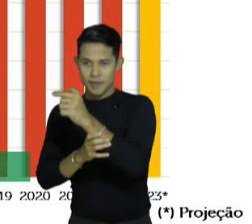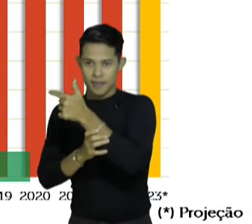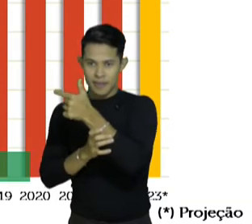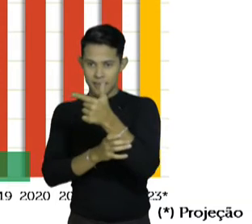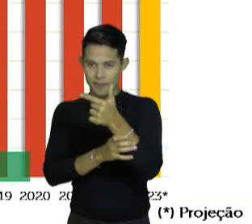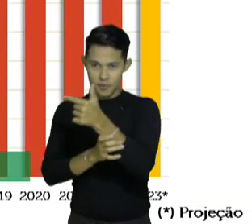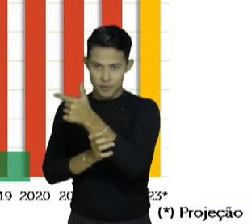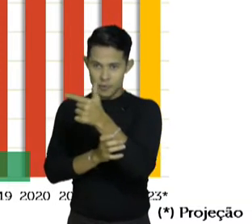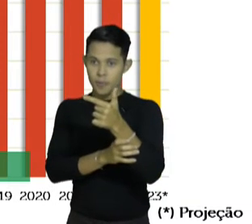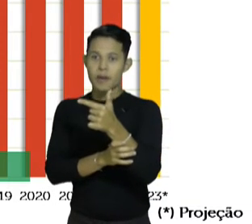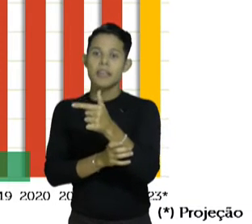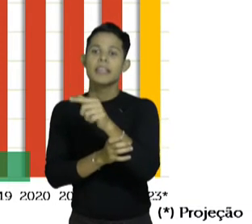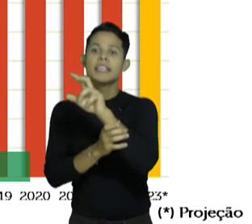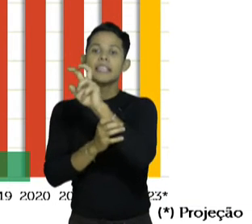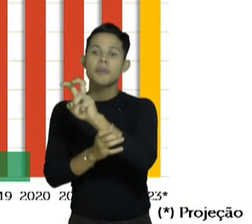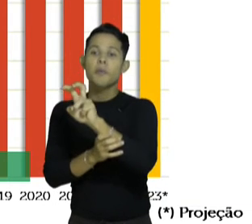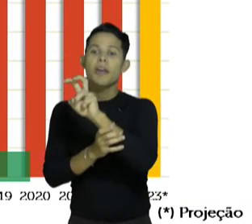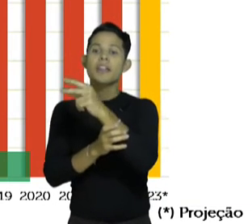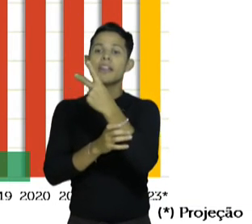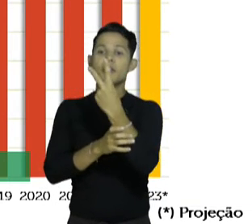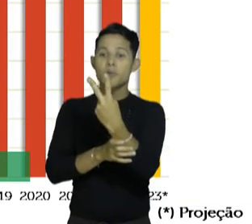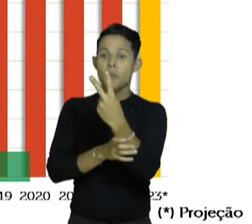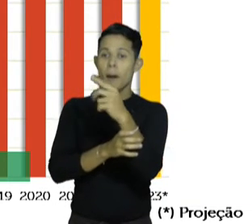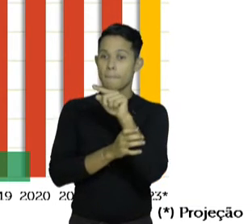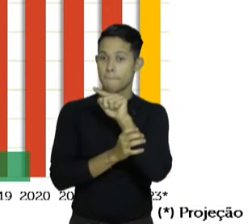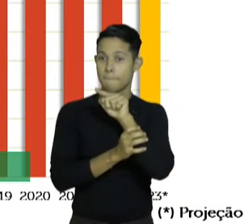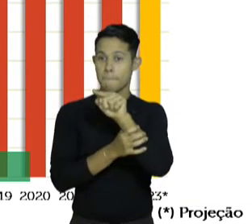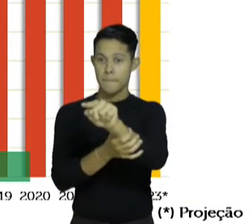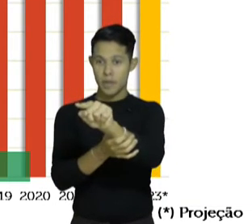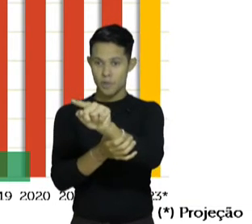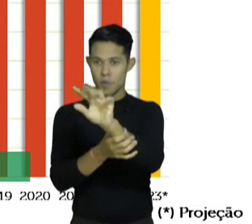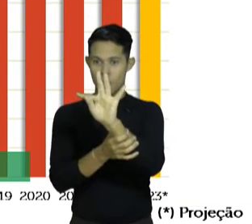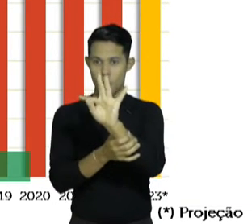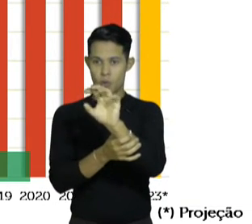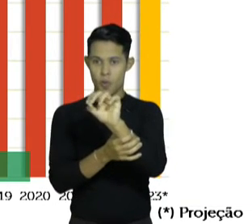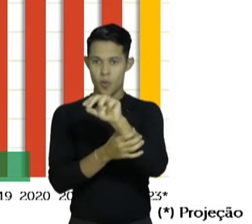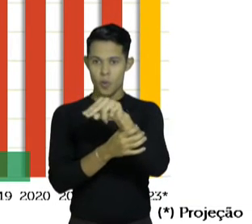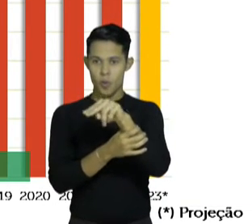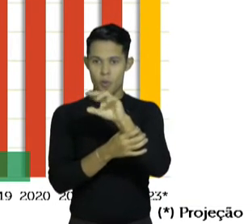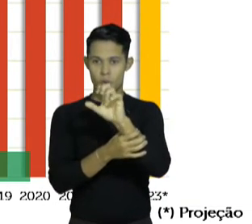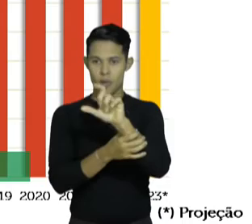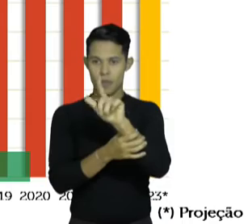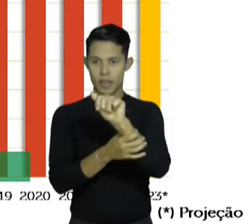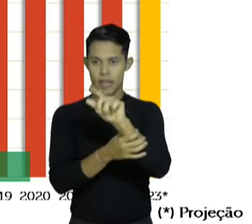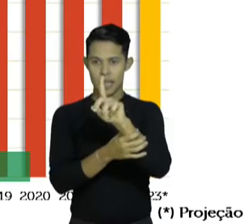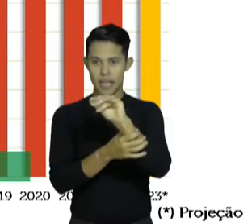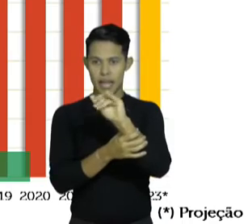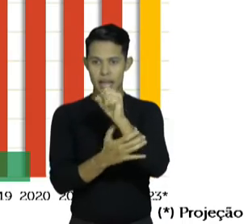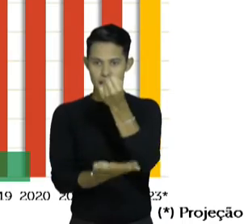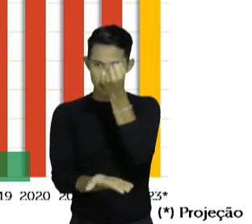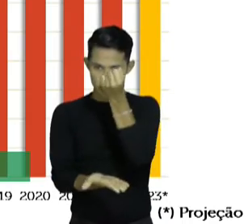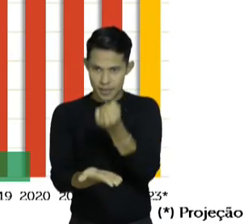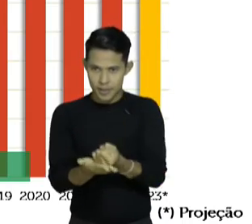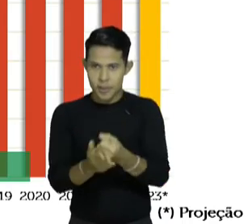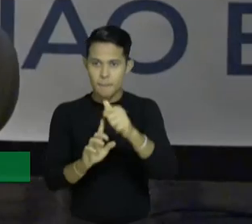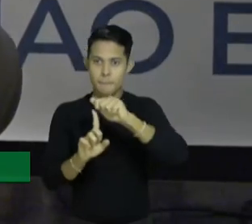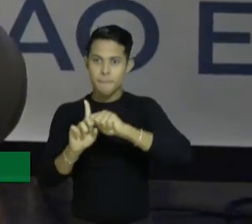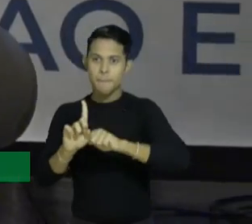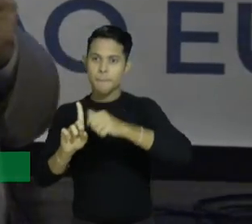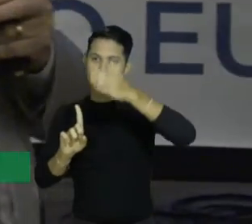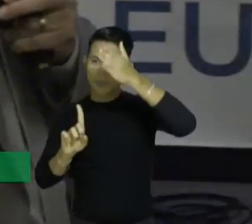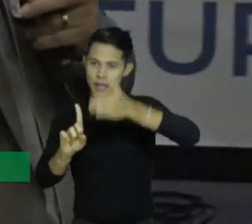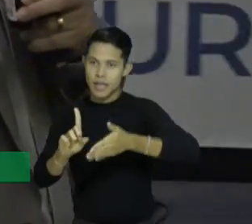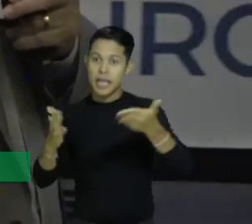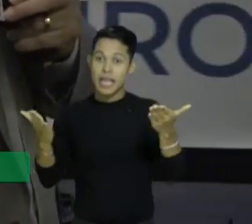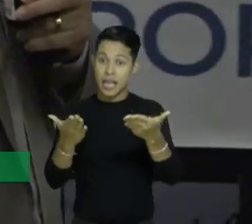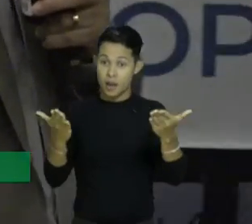52.000 toneladas por mês e esse ano estamos com Projeção de fechar com 59